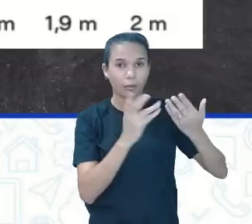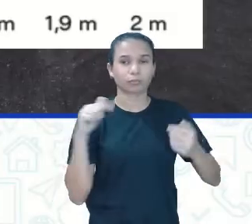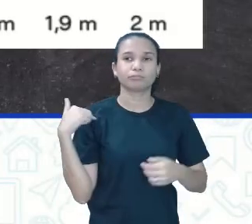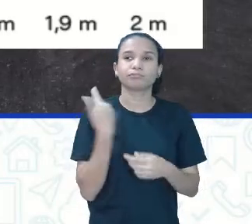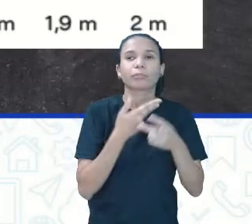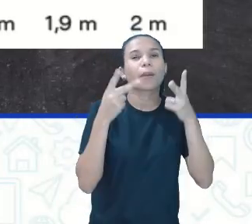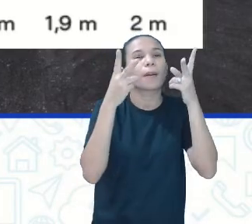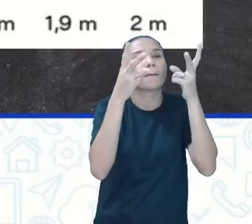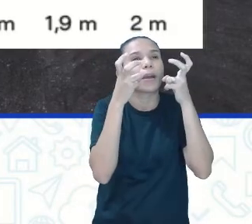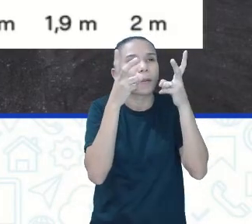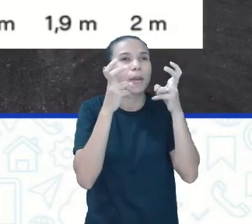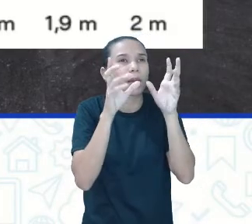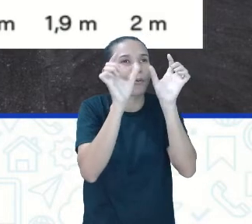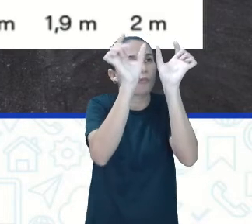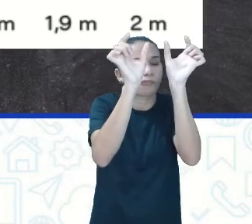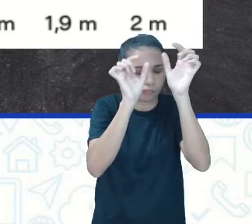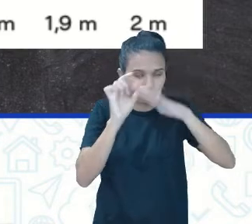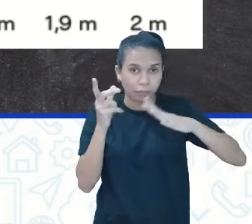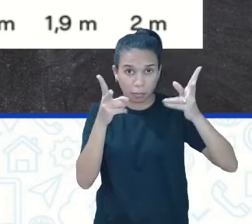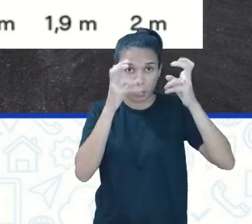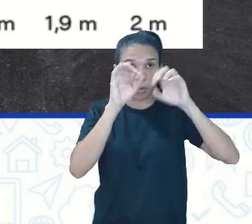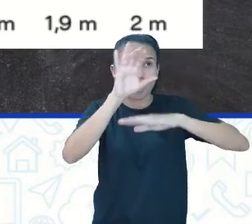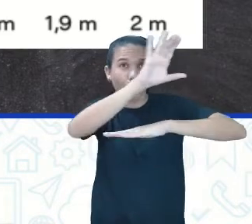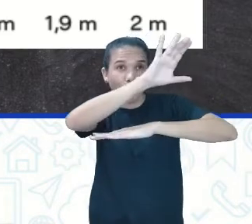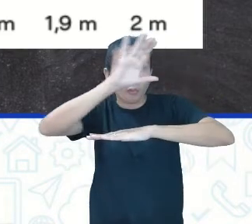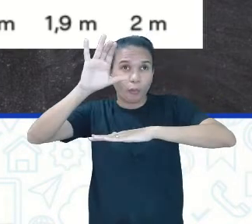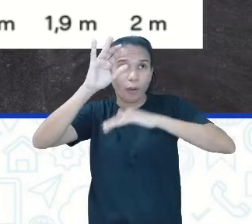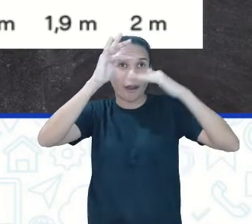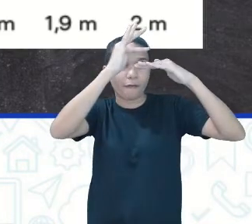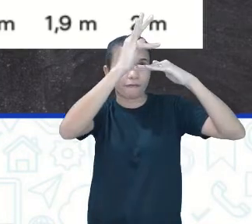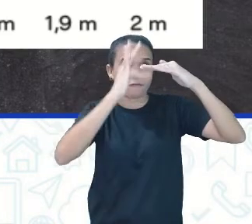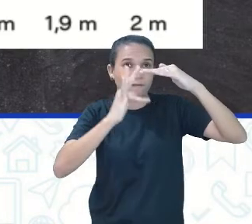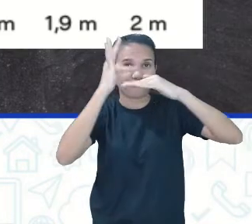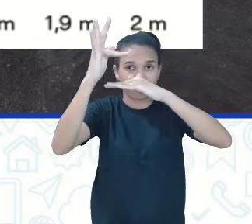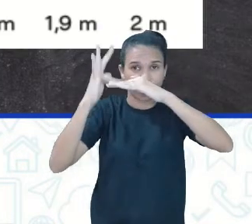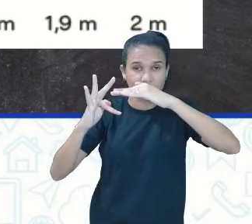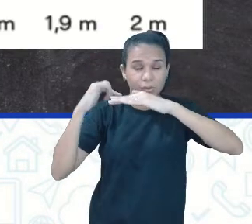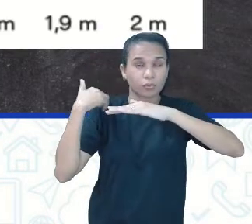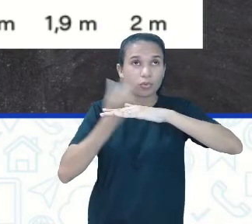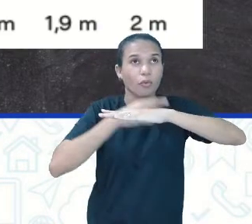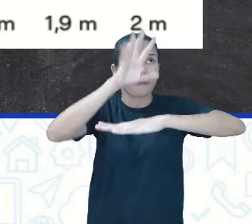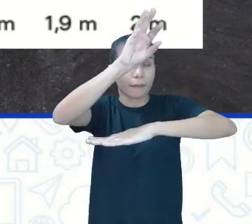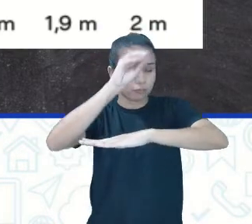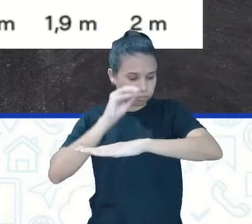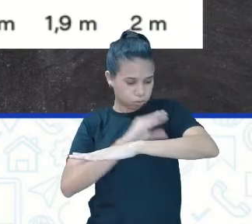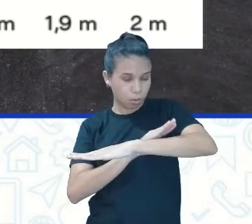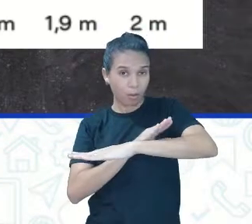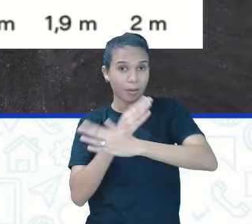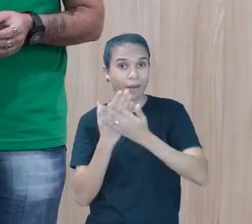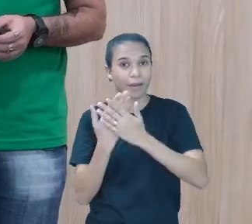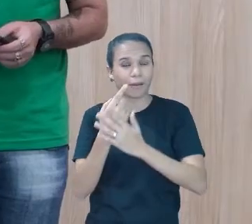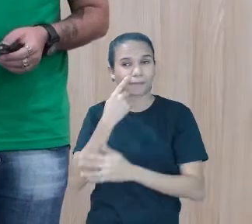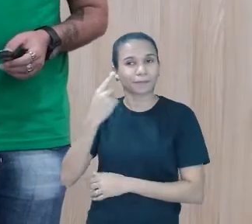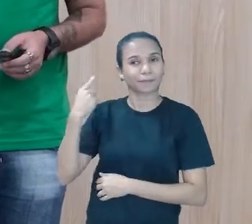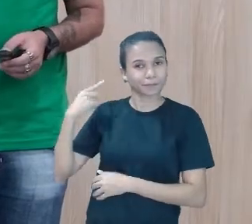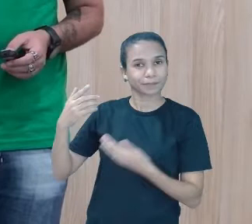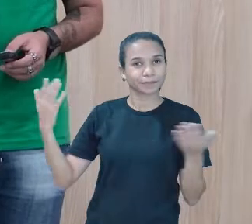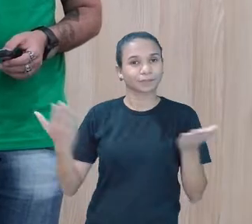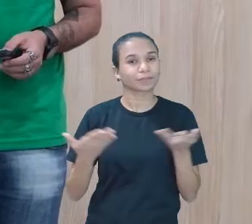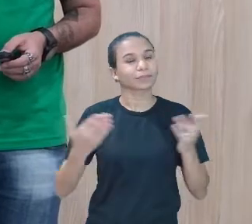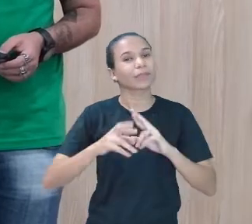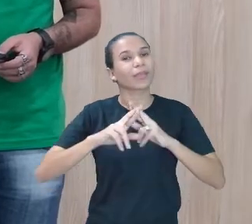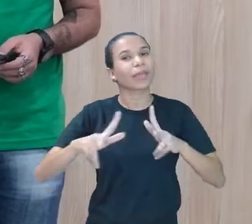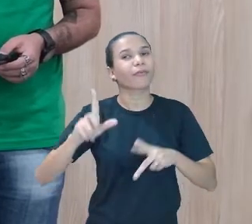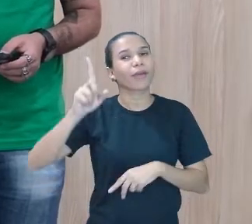vai identificar na reta, tá certo? Foi o que a gente fez na aula anterior. O que a gente vai fazer de diferente hoje é